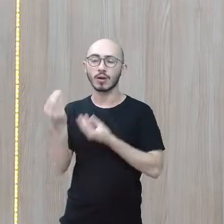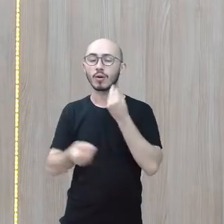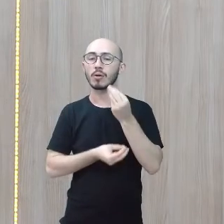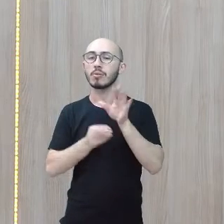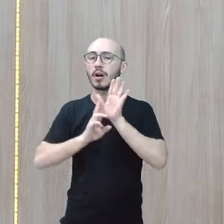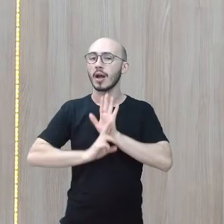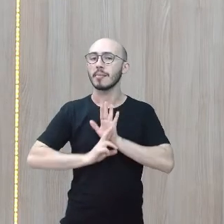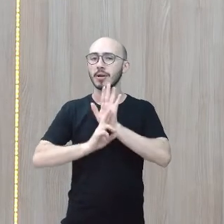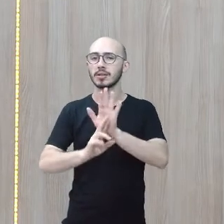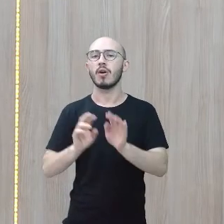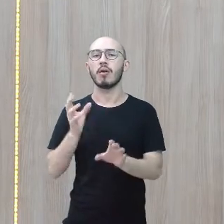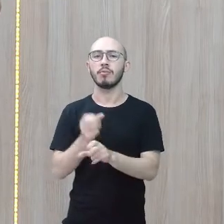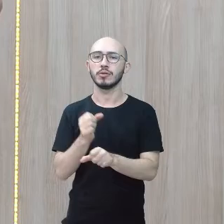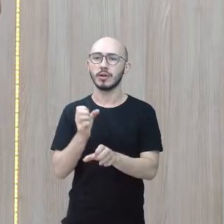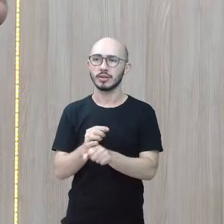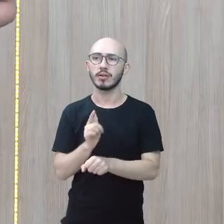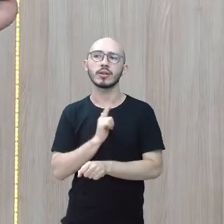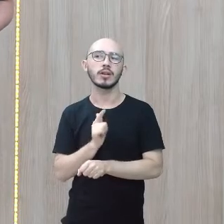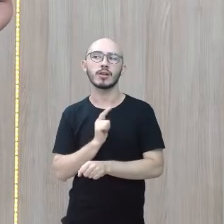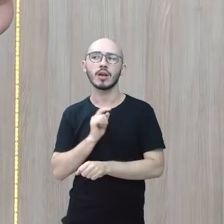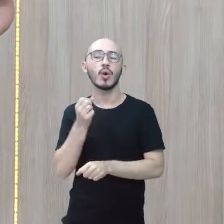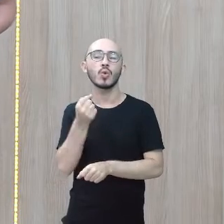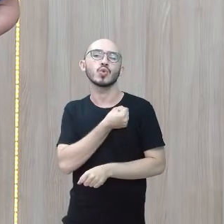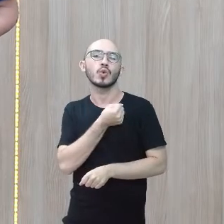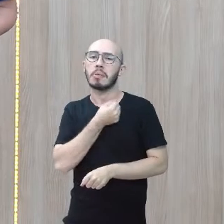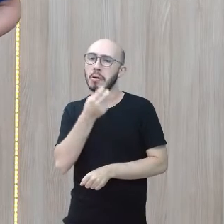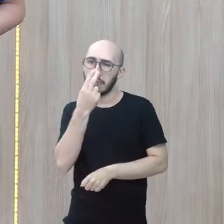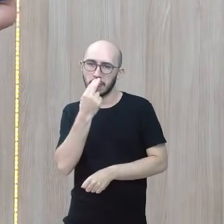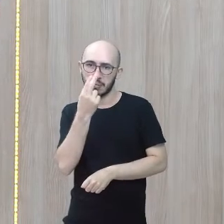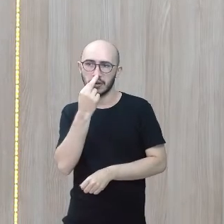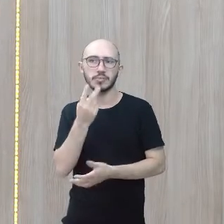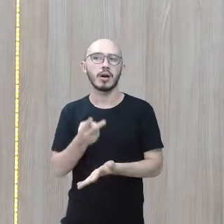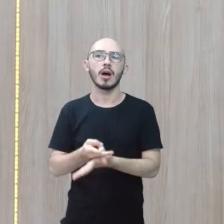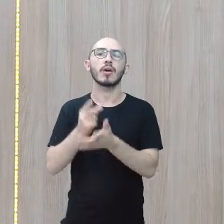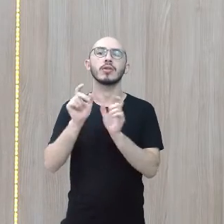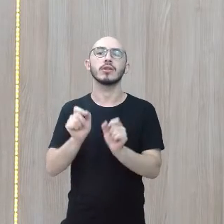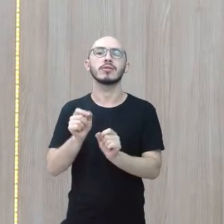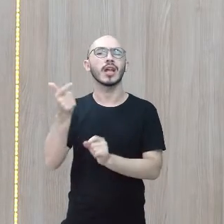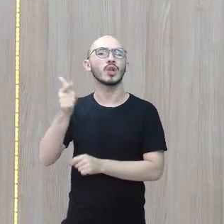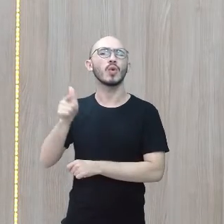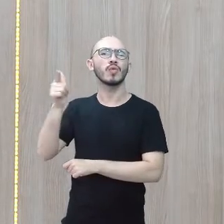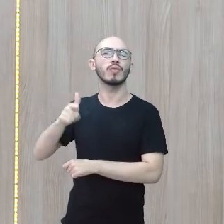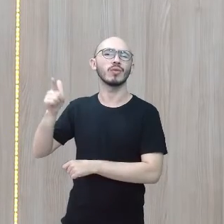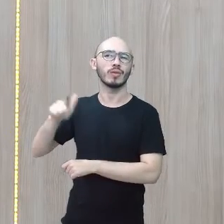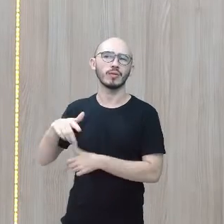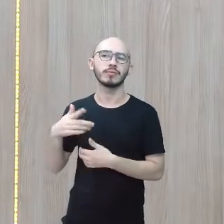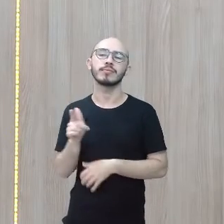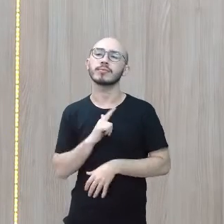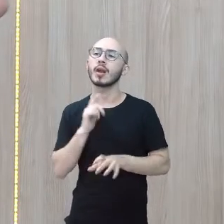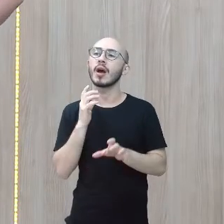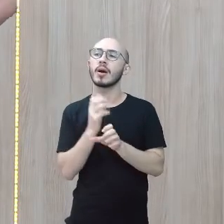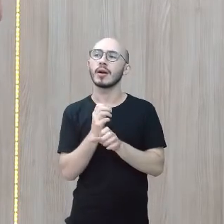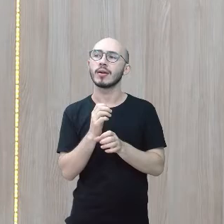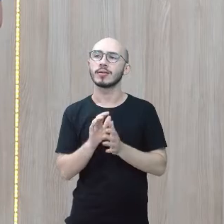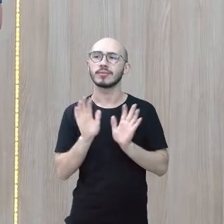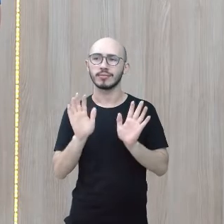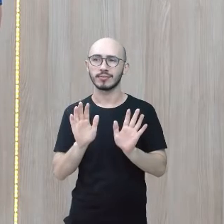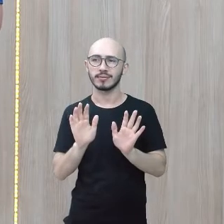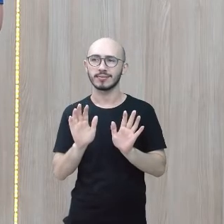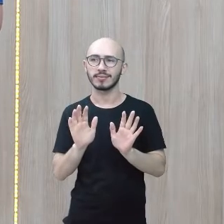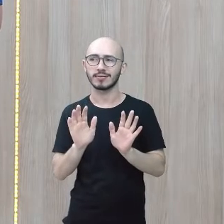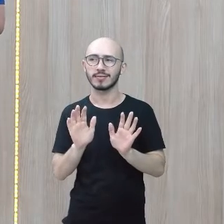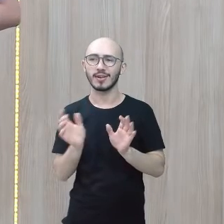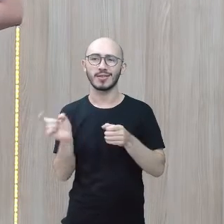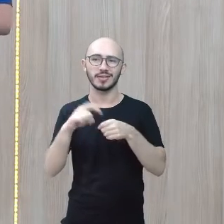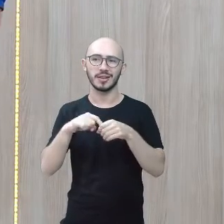representação de uma multiplicação com o mesmo número que acontece várias vezes. Então, a gente fez a multiplicação... Opa! Acho que voltei